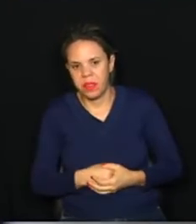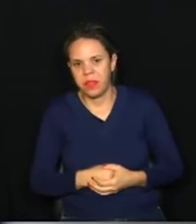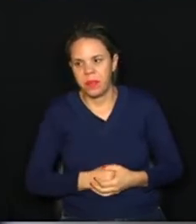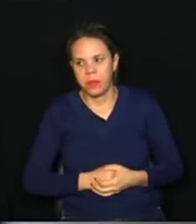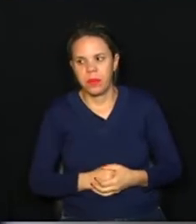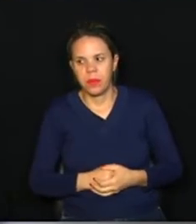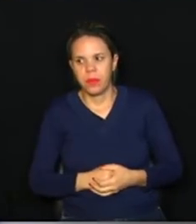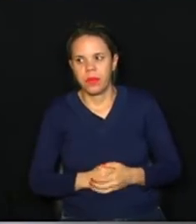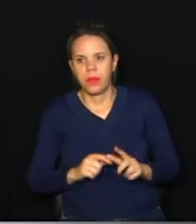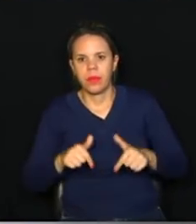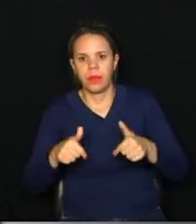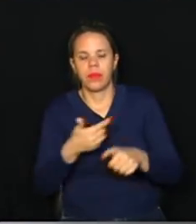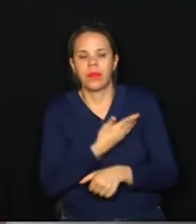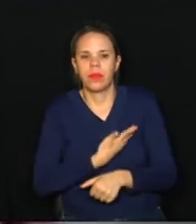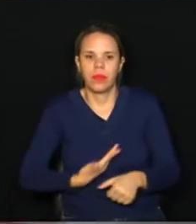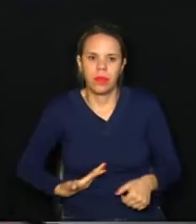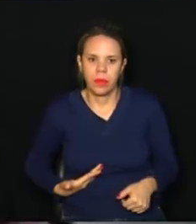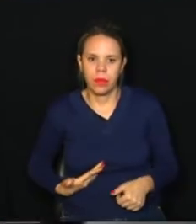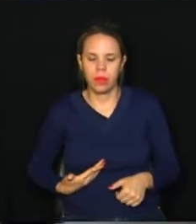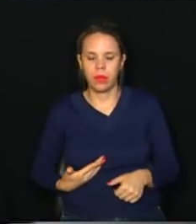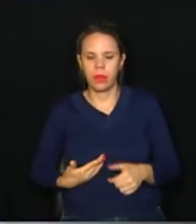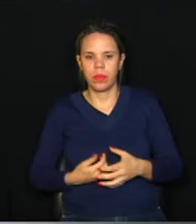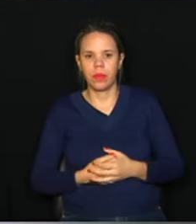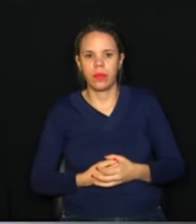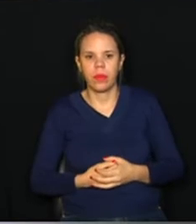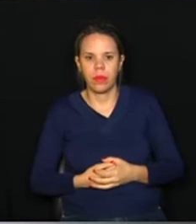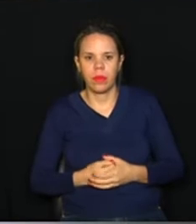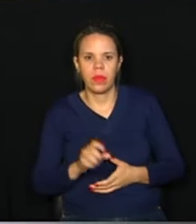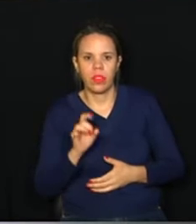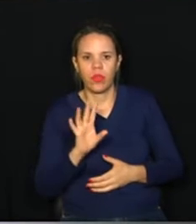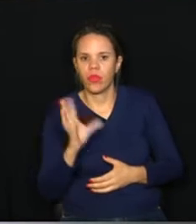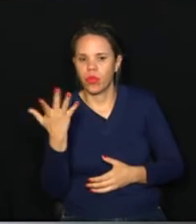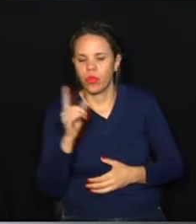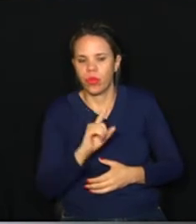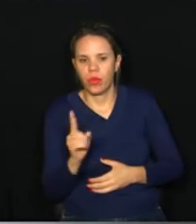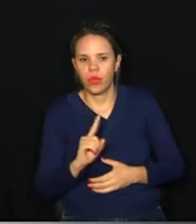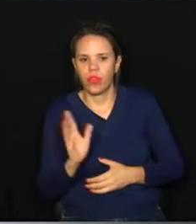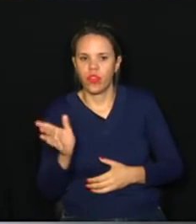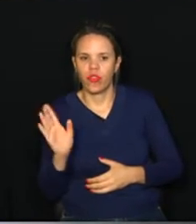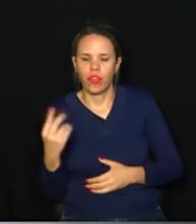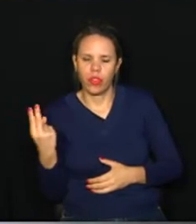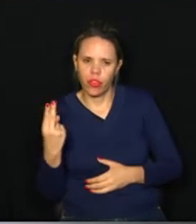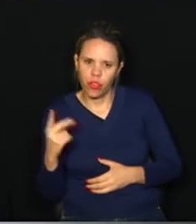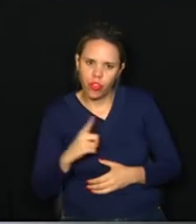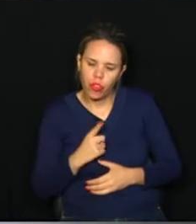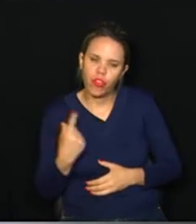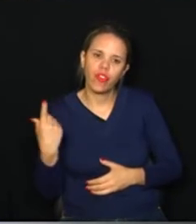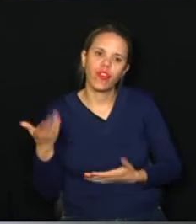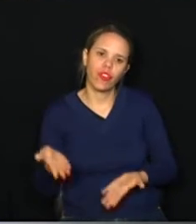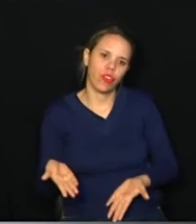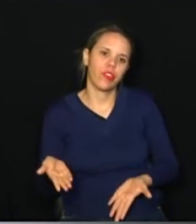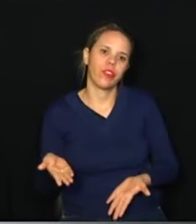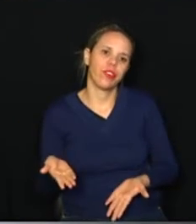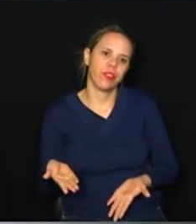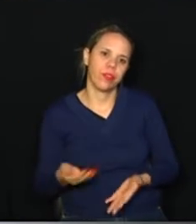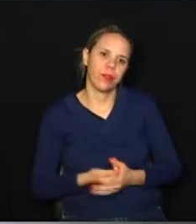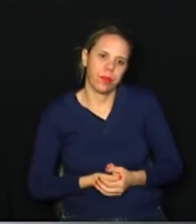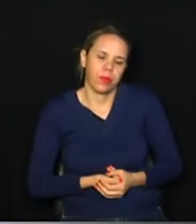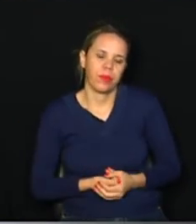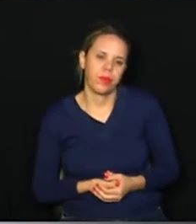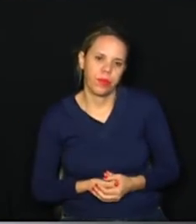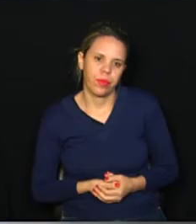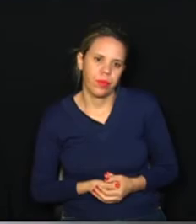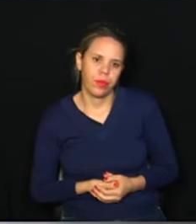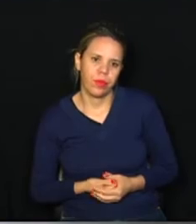da ação governamental pela extinção. Isso só não aconteceu porque já tinha esta situação estabelecida